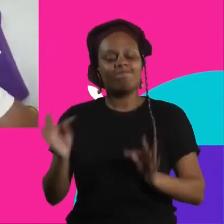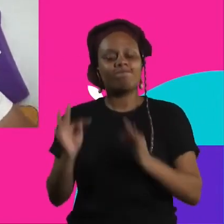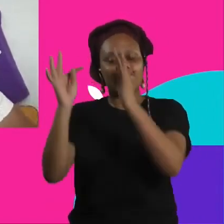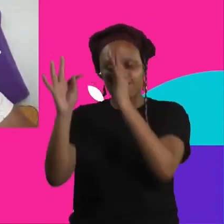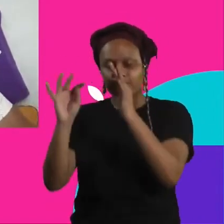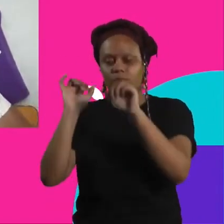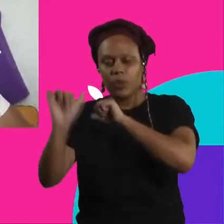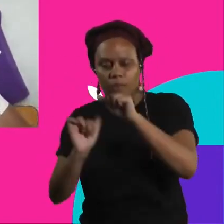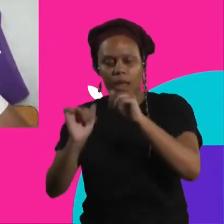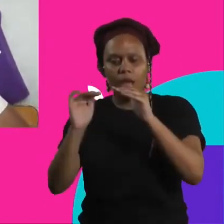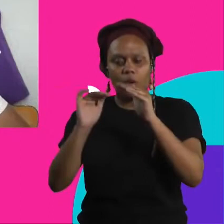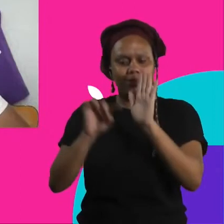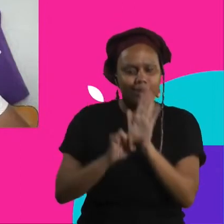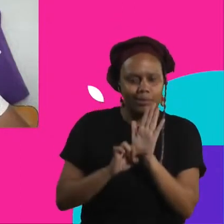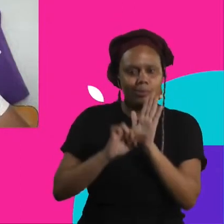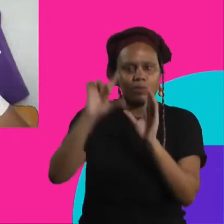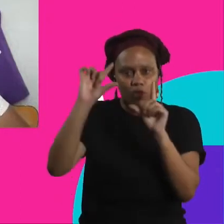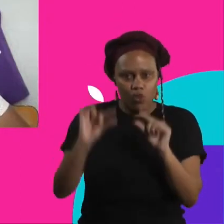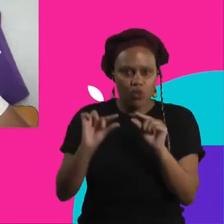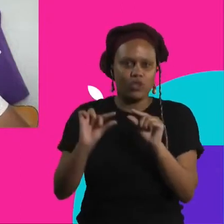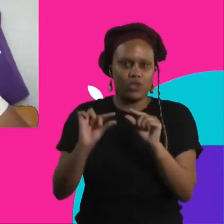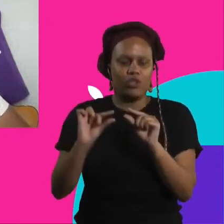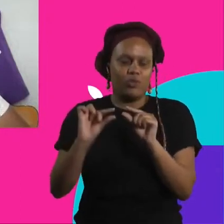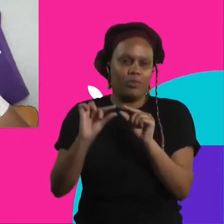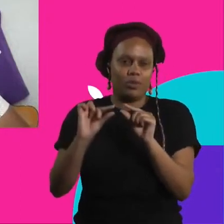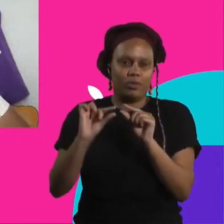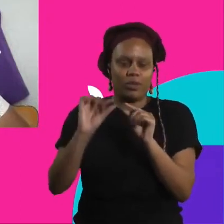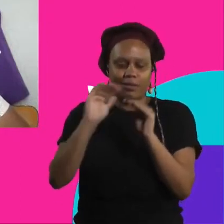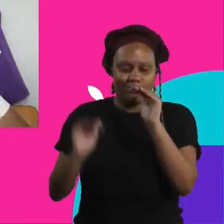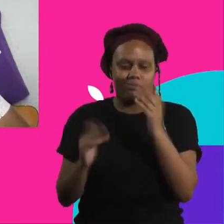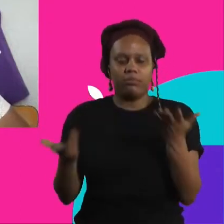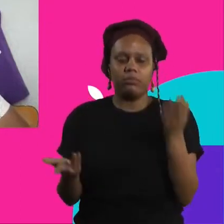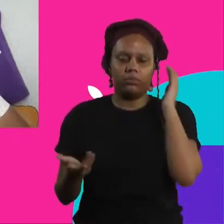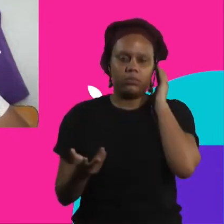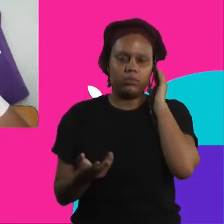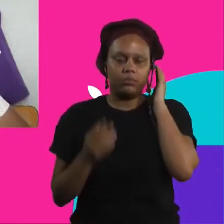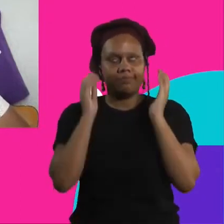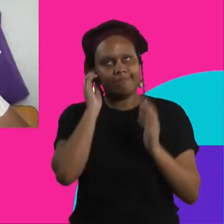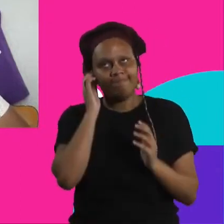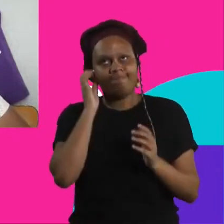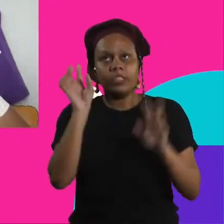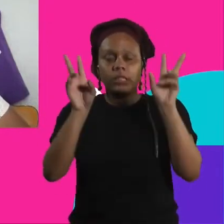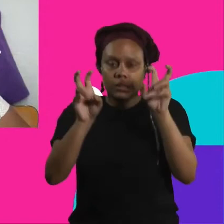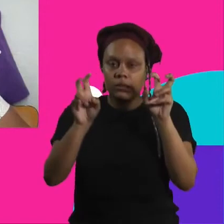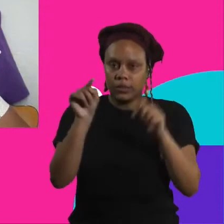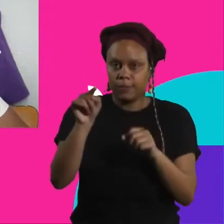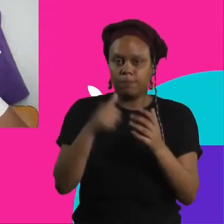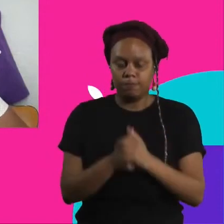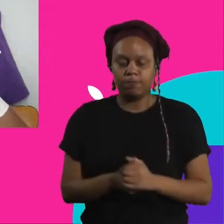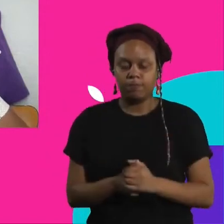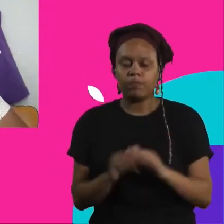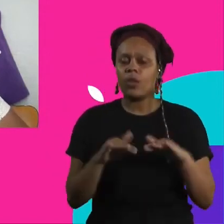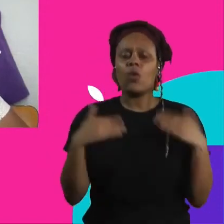reduzir desigualdades, né, e aí tem até alguns exemplos para contar sobre esse caso em específico, mas a questão é, qual é